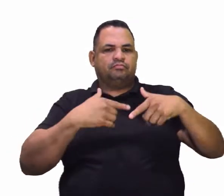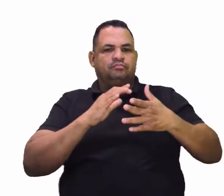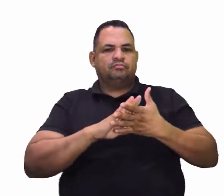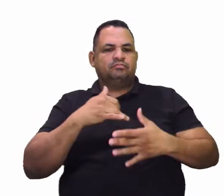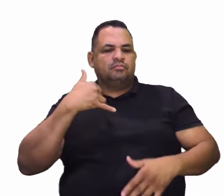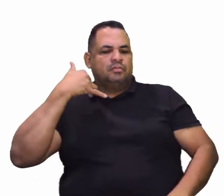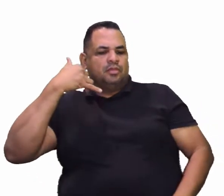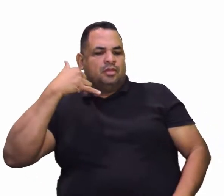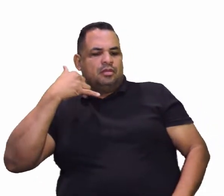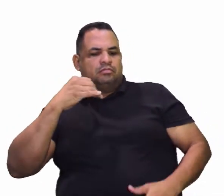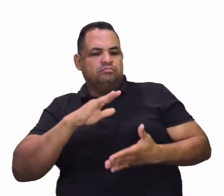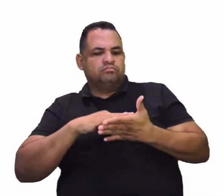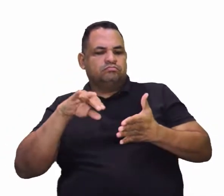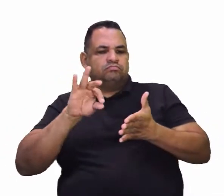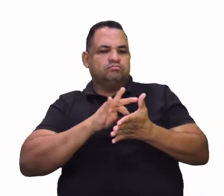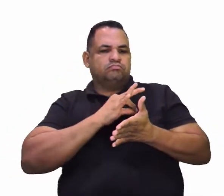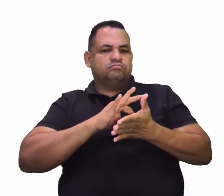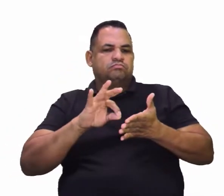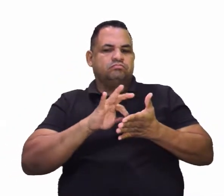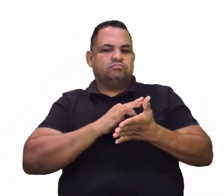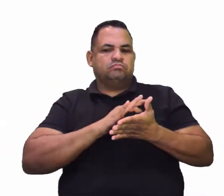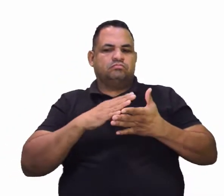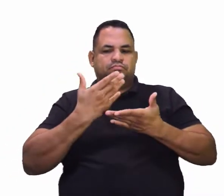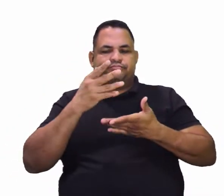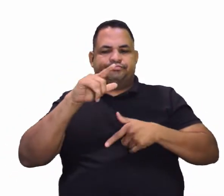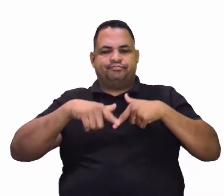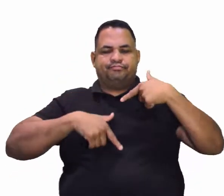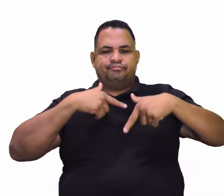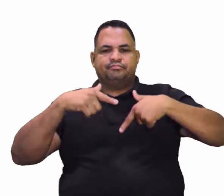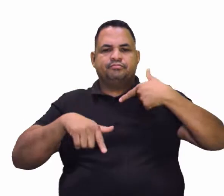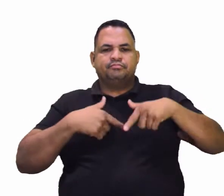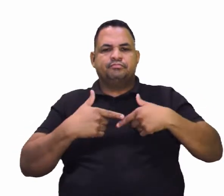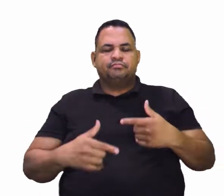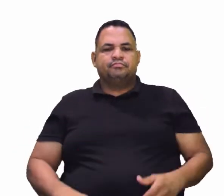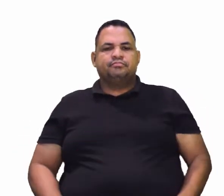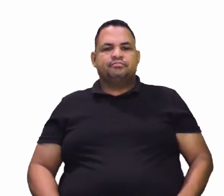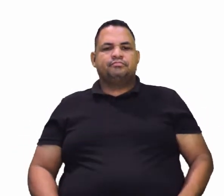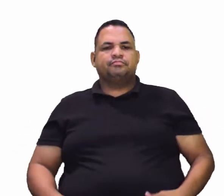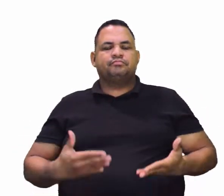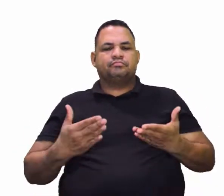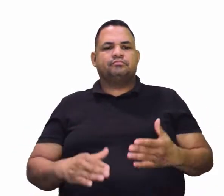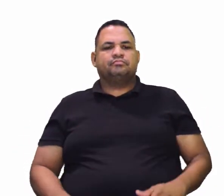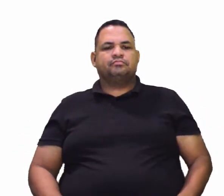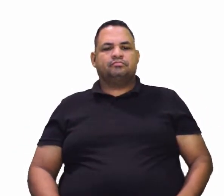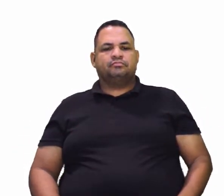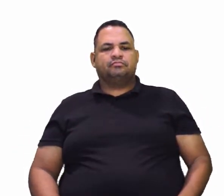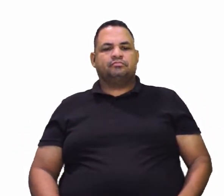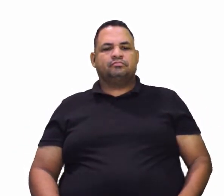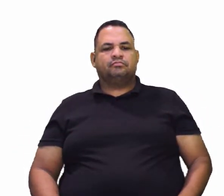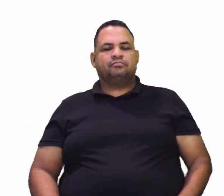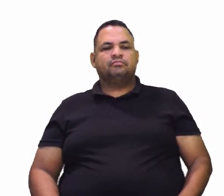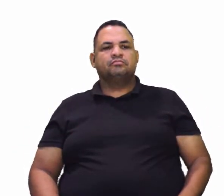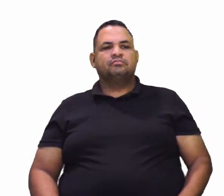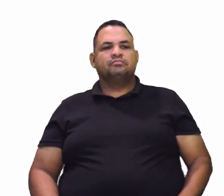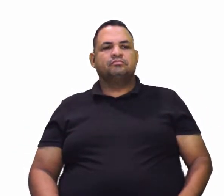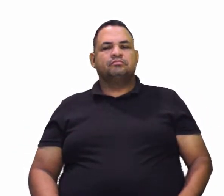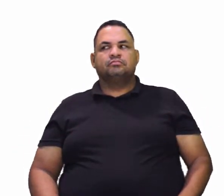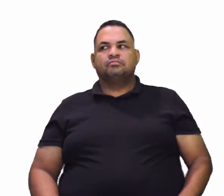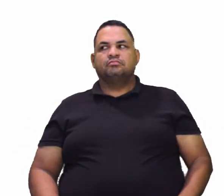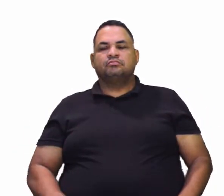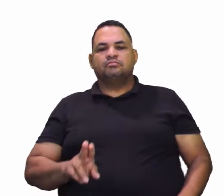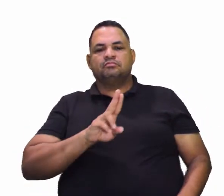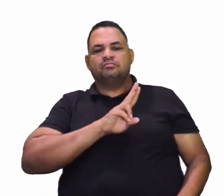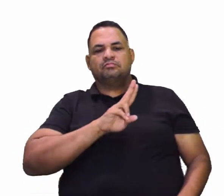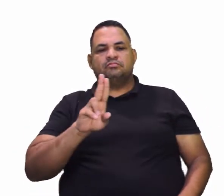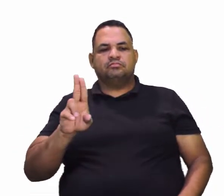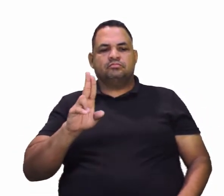de secretária ou alguém, alguma executiva, enfim. Então olha só, o nome dela